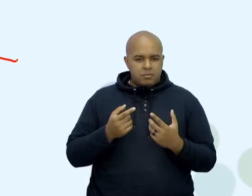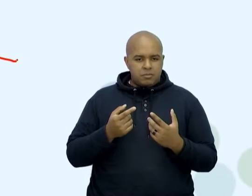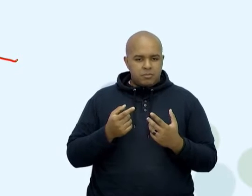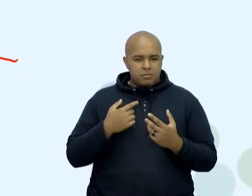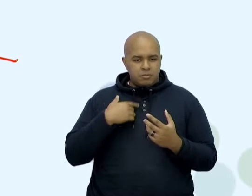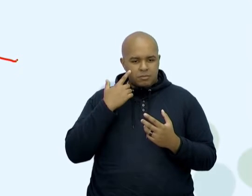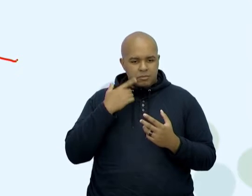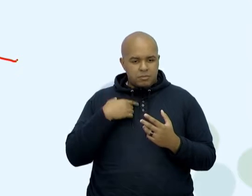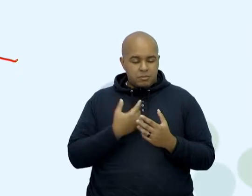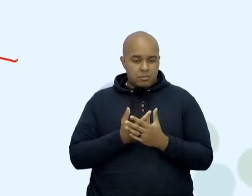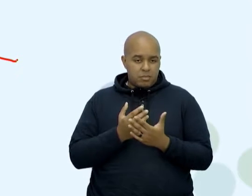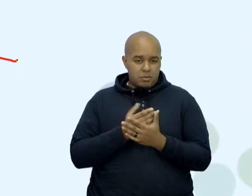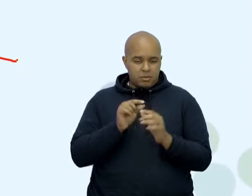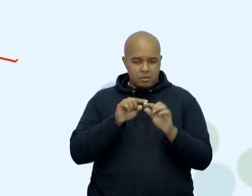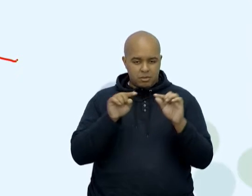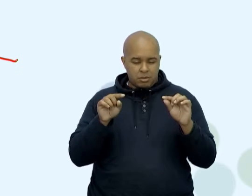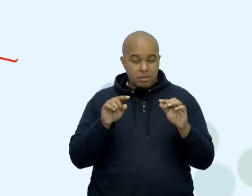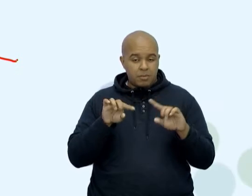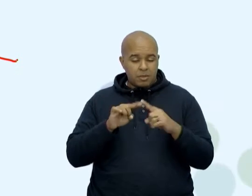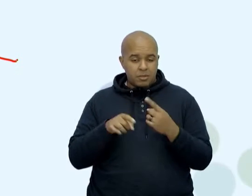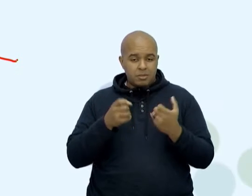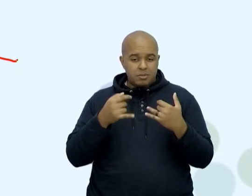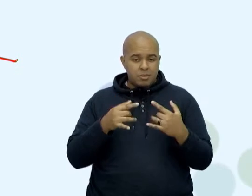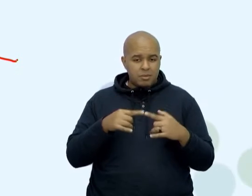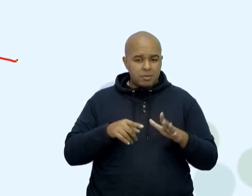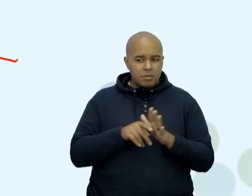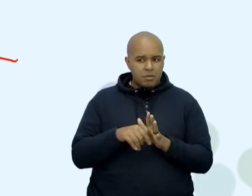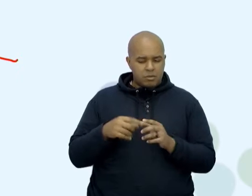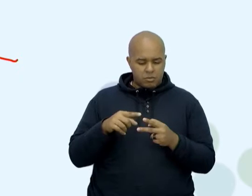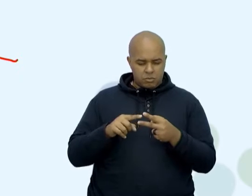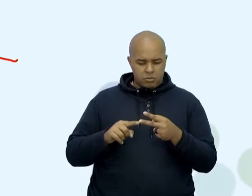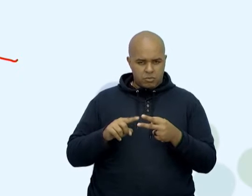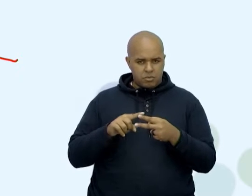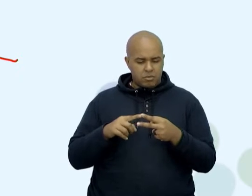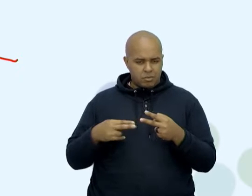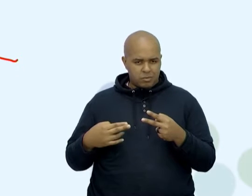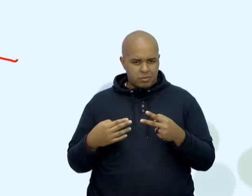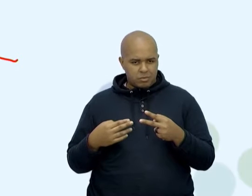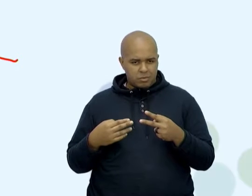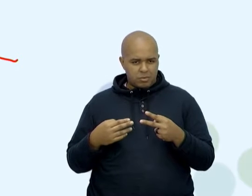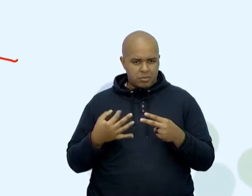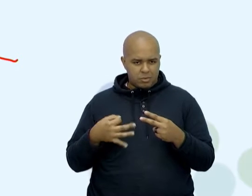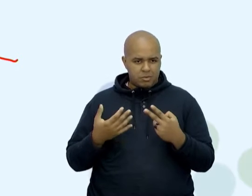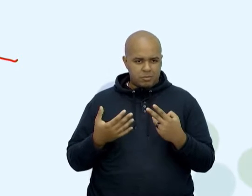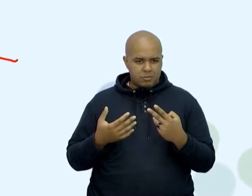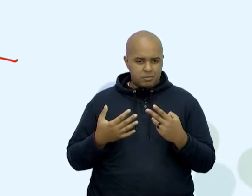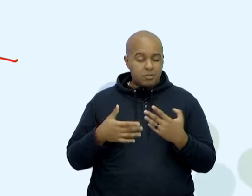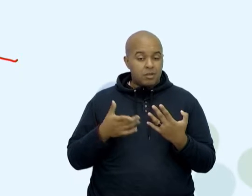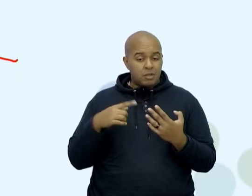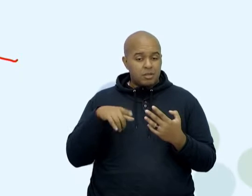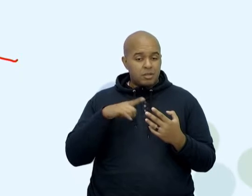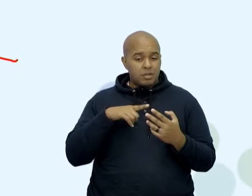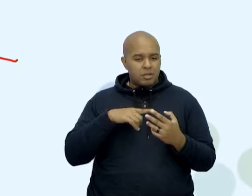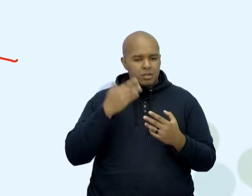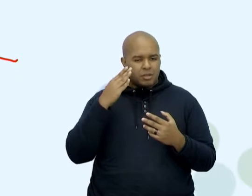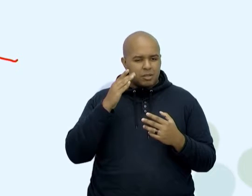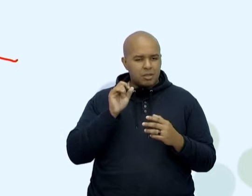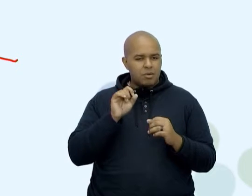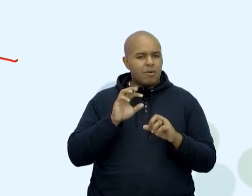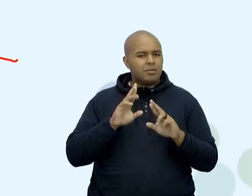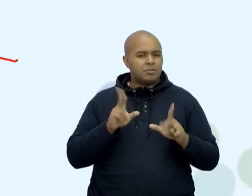desenhei linhas tortas. Quando a gente fala sobre dois objetos, a gente tem que